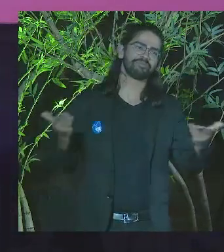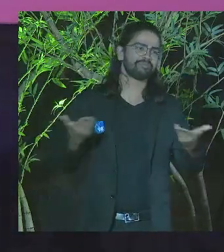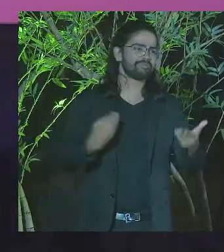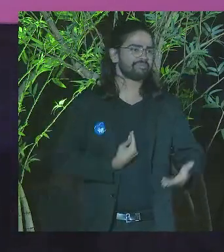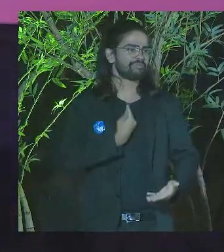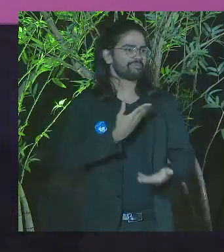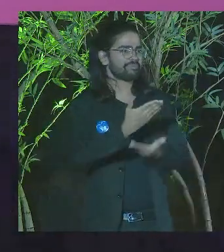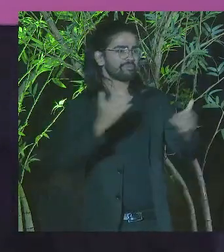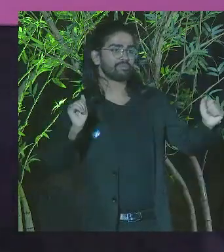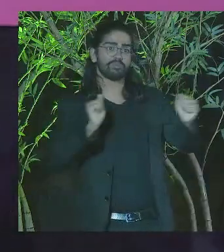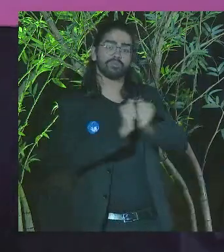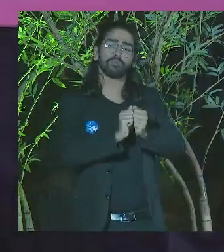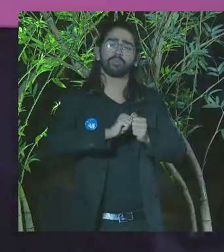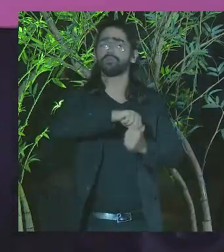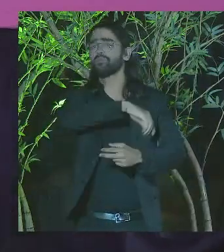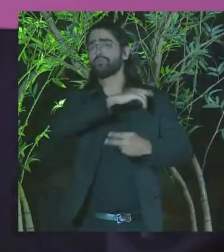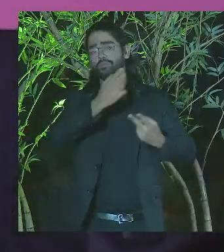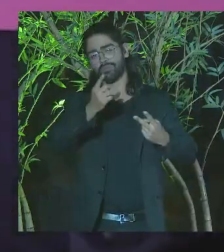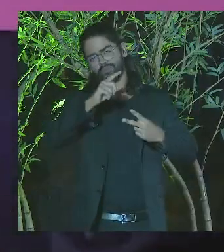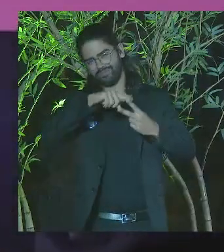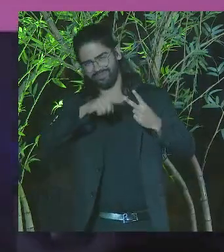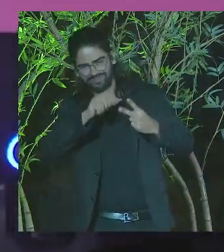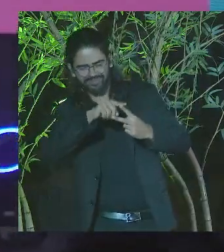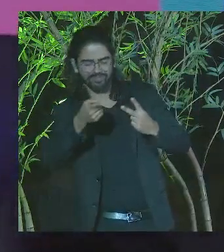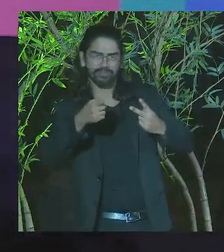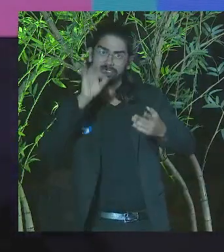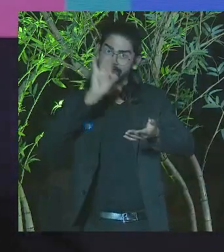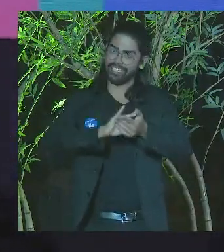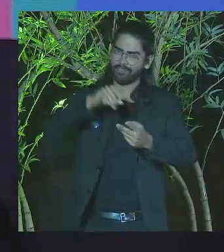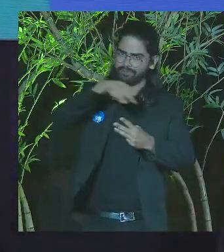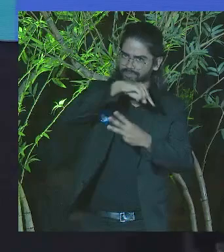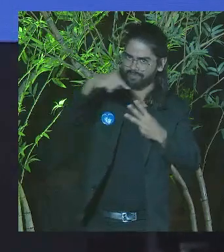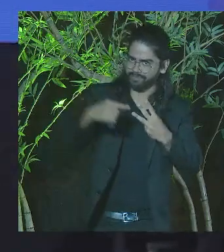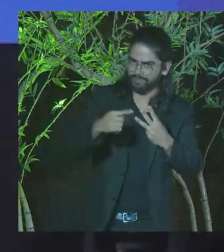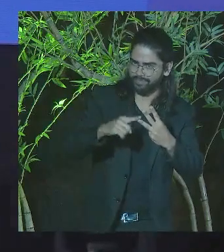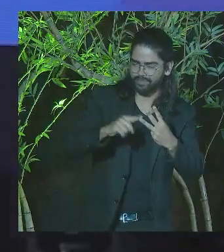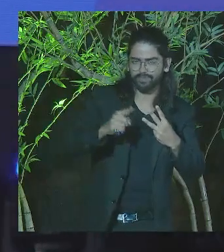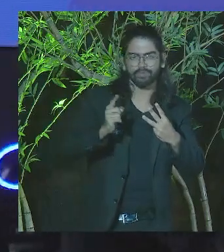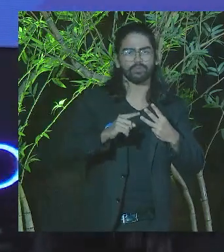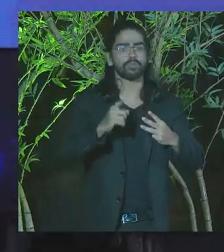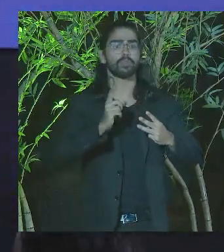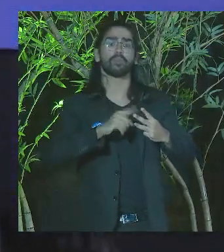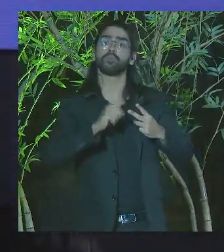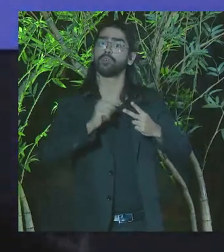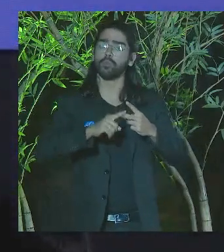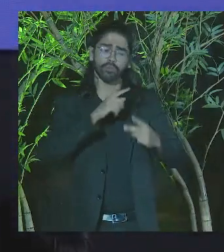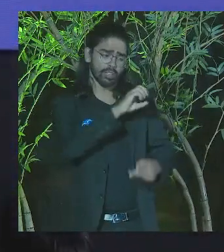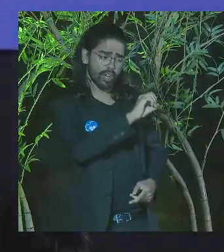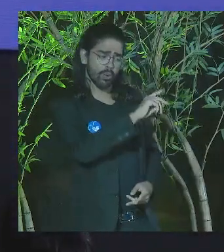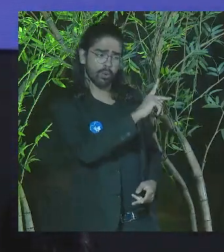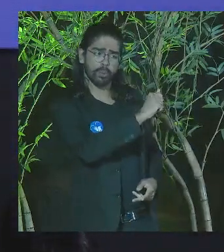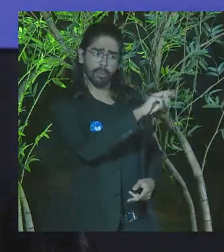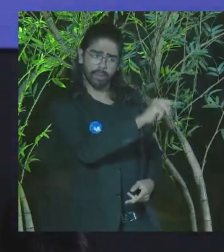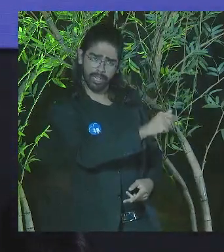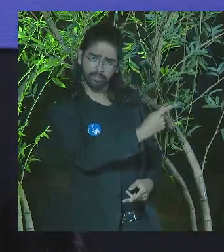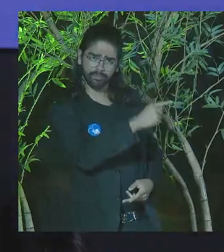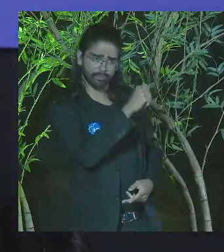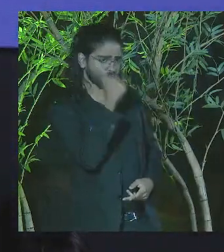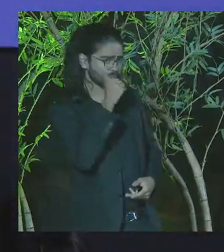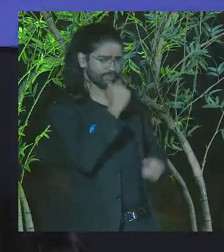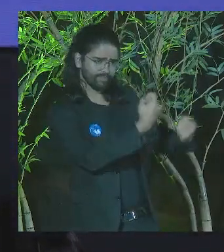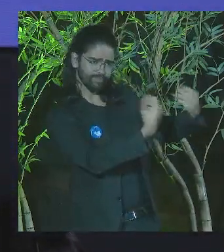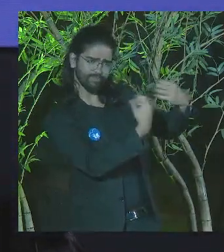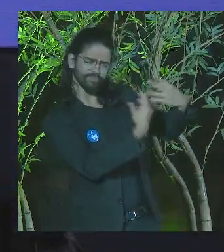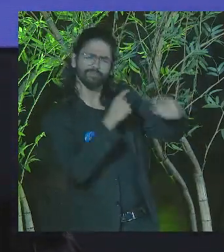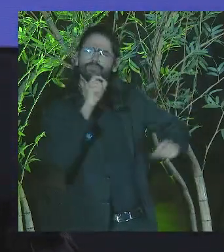vocês. E o segundo eu falei que eram 2, mas na verdade são 3. Né? O segundo aprendizado desse encontro com a Oprah é que ela falou